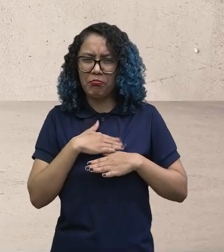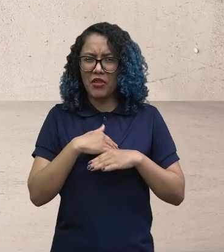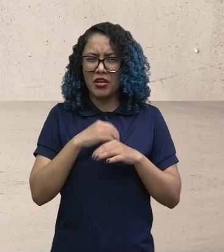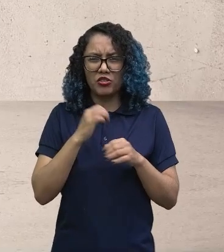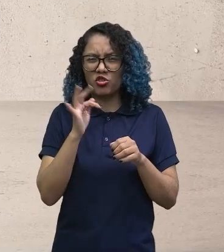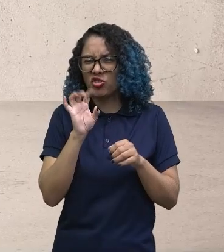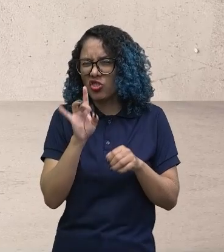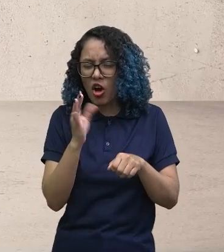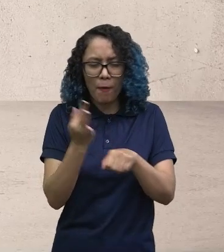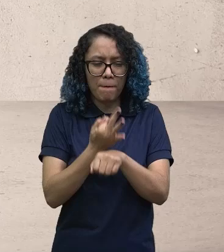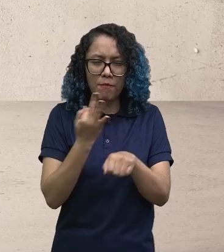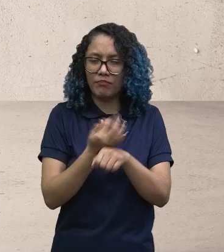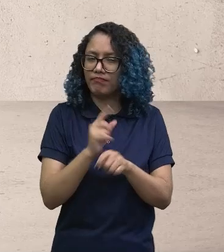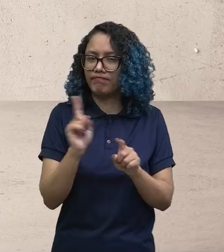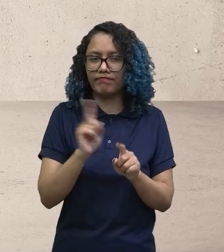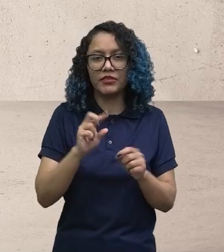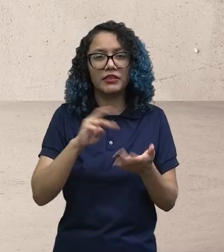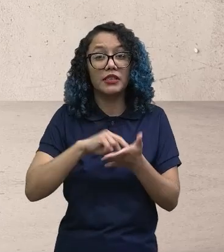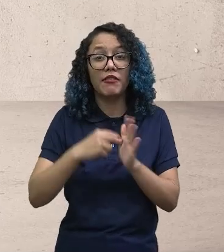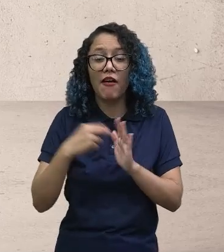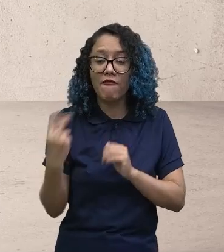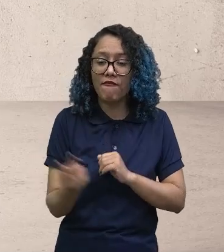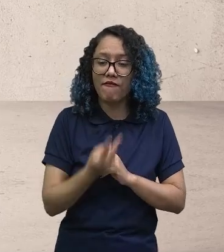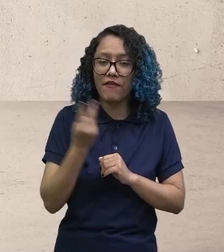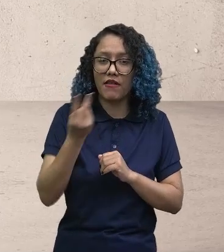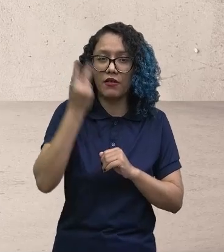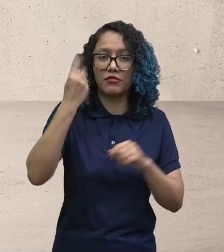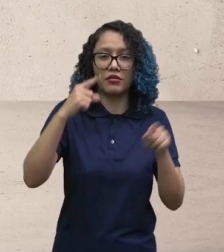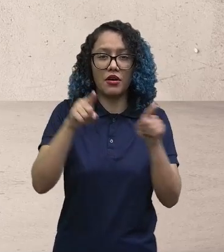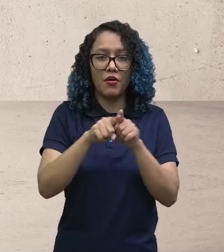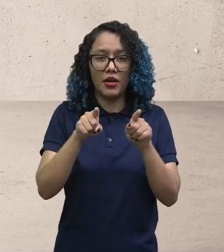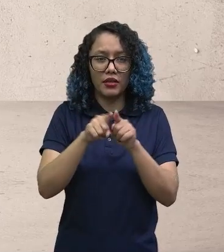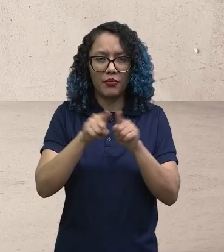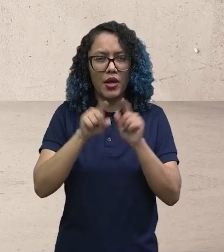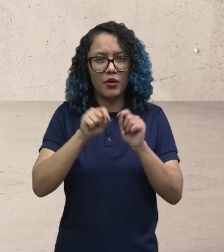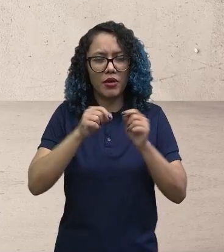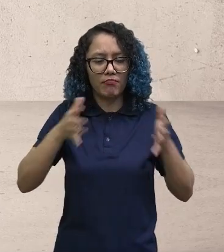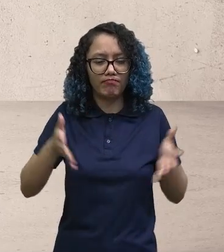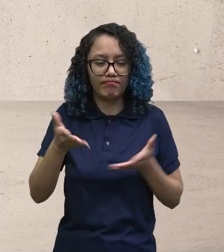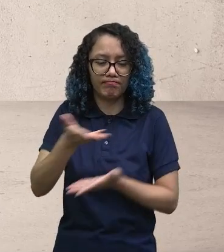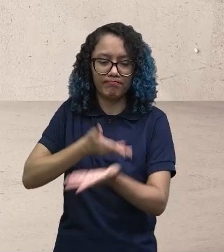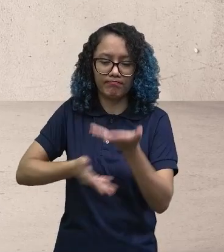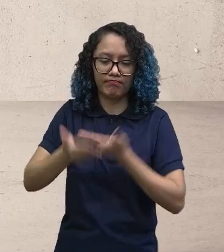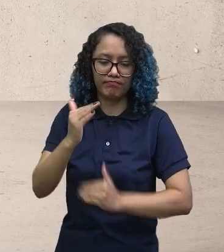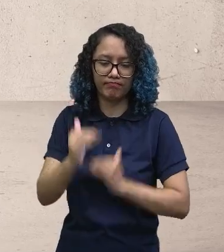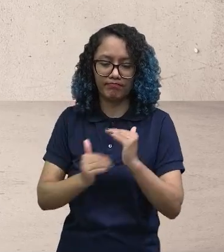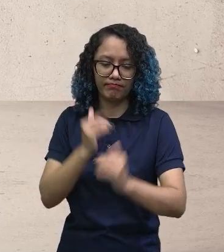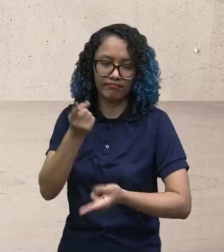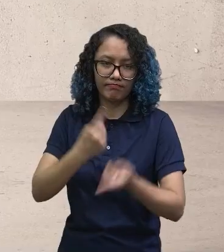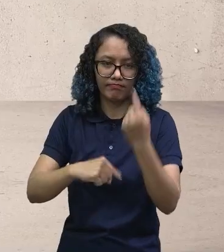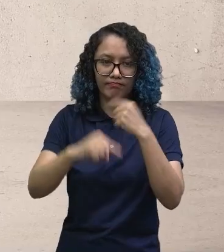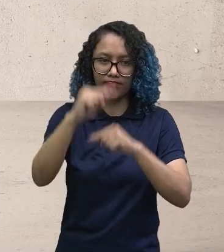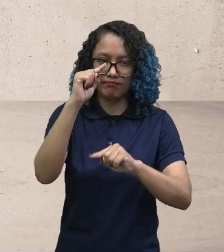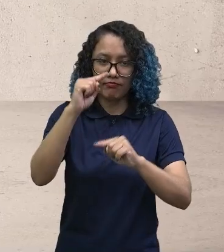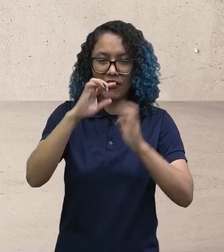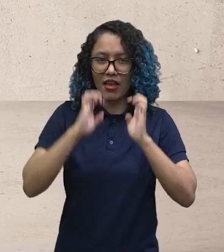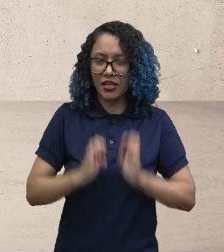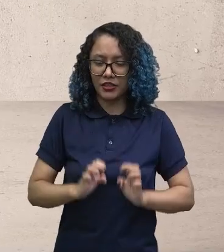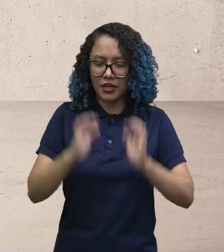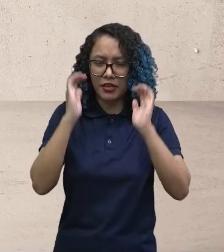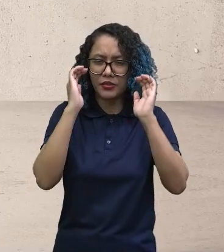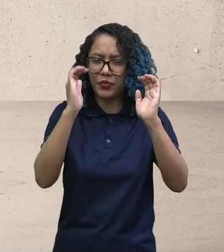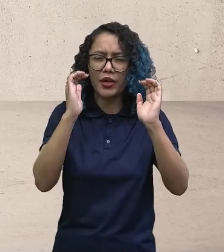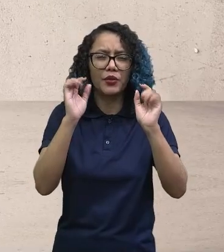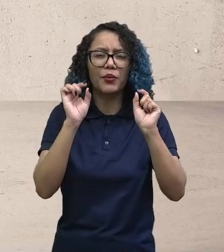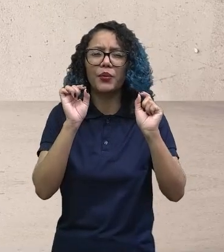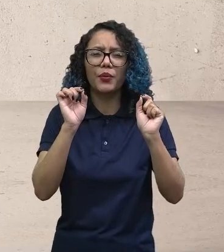ação ativa de valorização e de busca por um diálogo construtivo. A ética do respeito nos